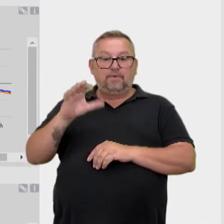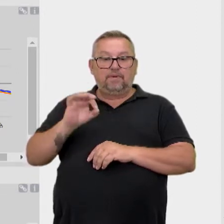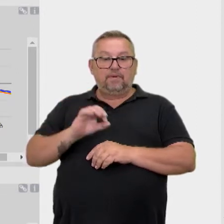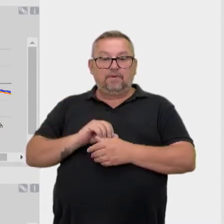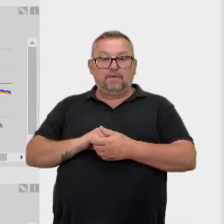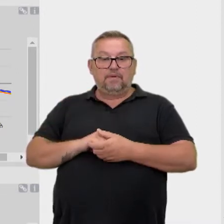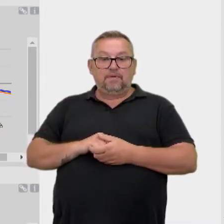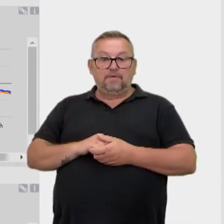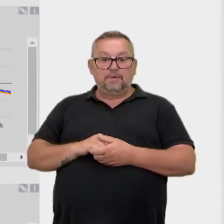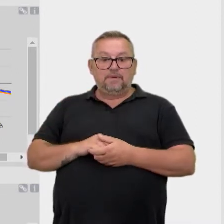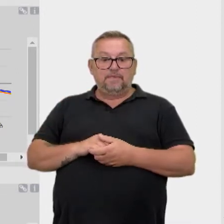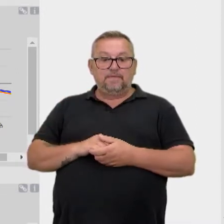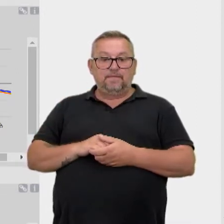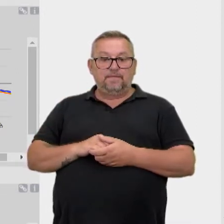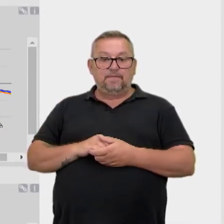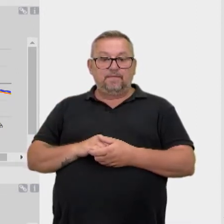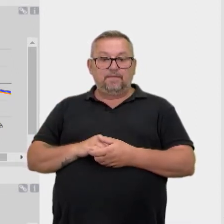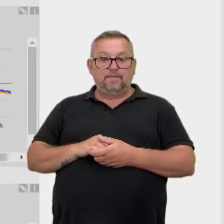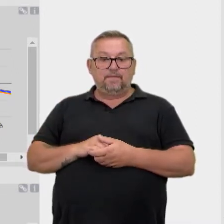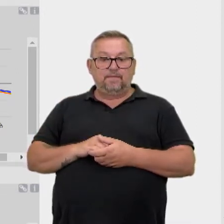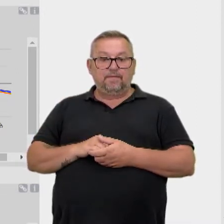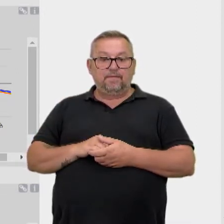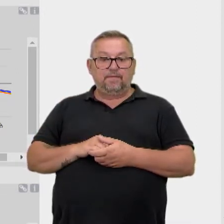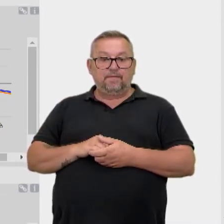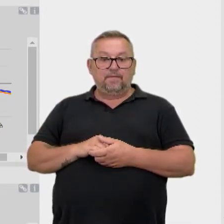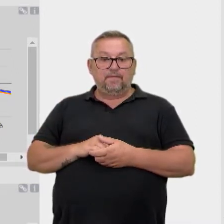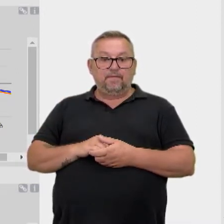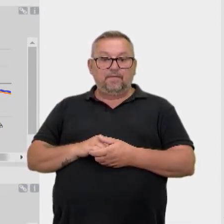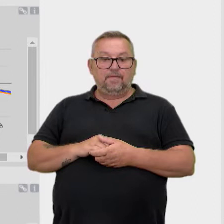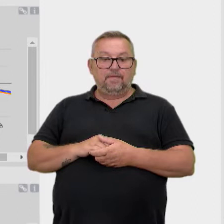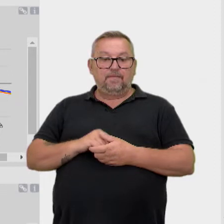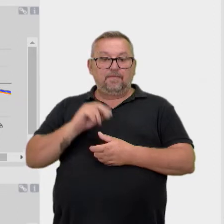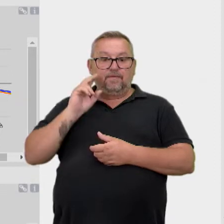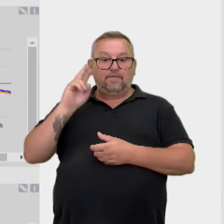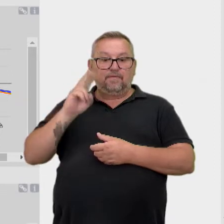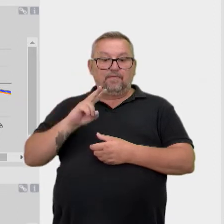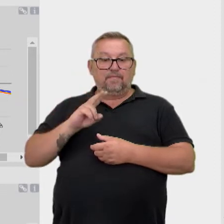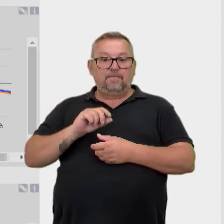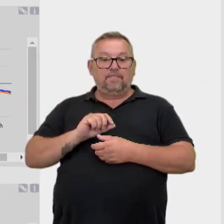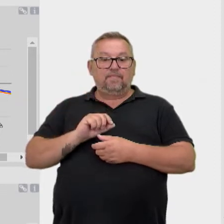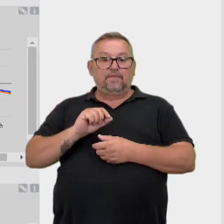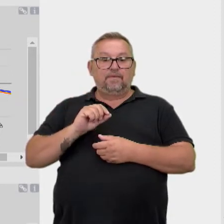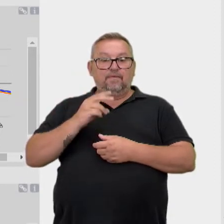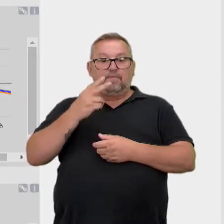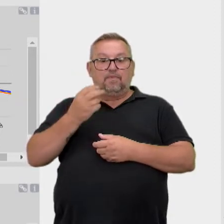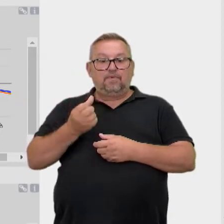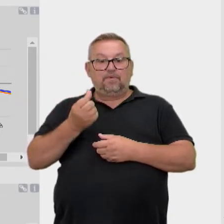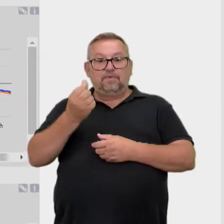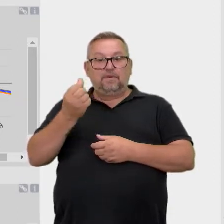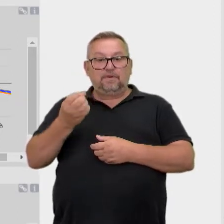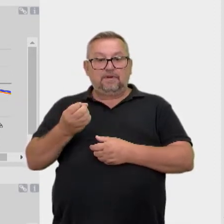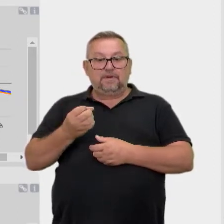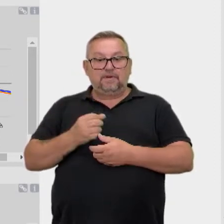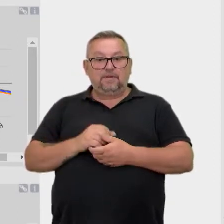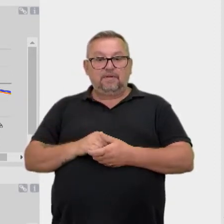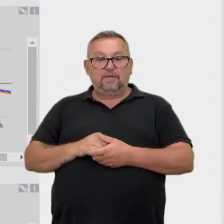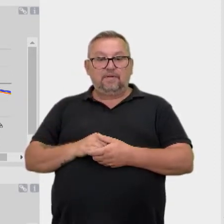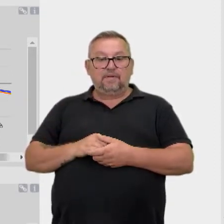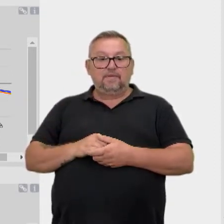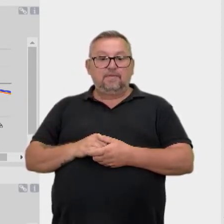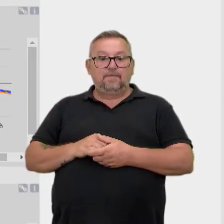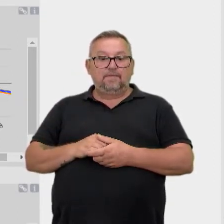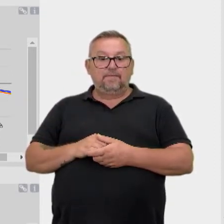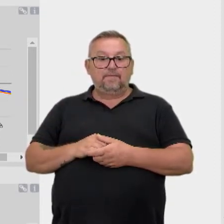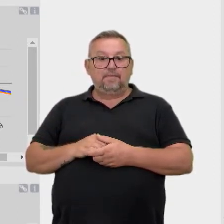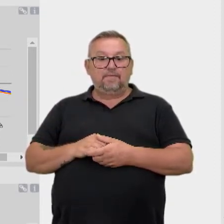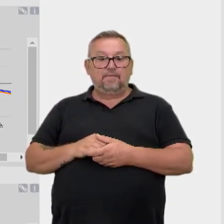e ele aí, tá vendo? Ele está indo para 2010, ele vai fazer aí uma projeção para 2060. Tá, então vamos ver, ó, vocês estão vendo aí,